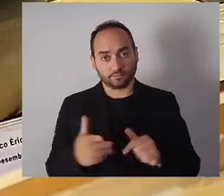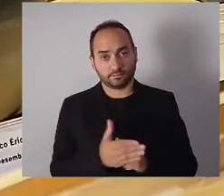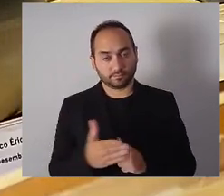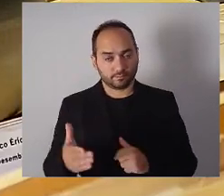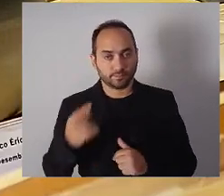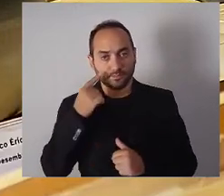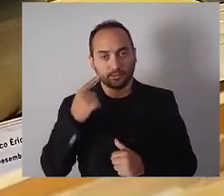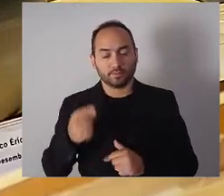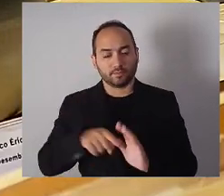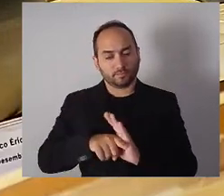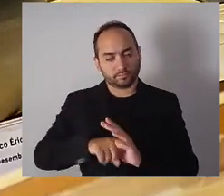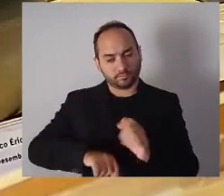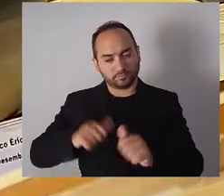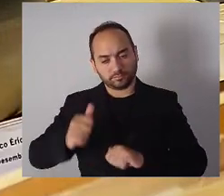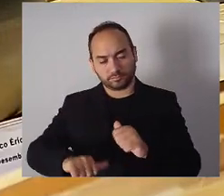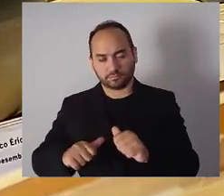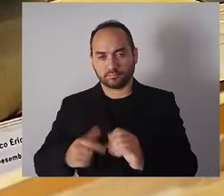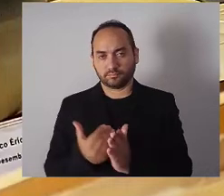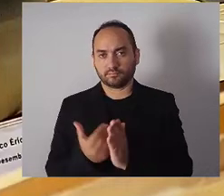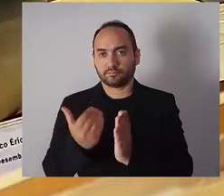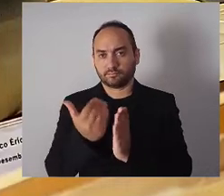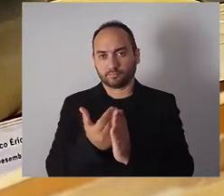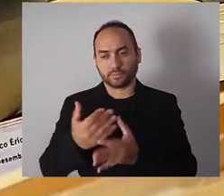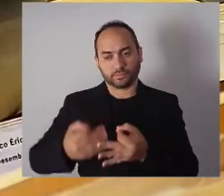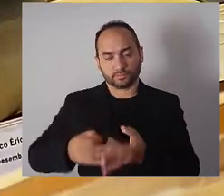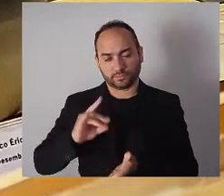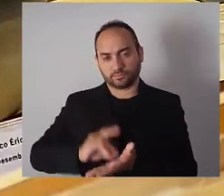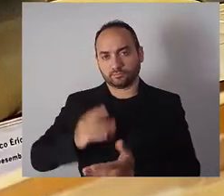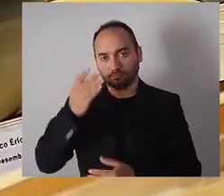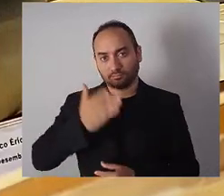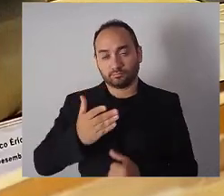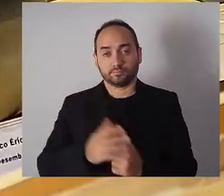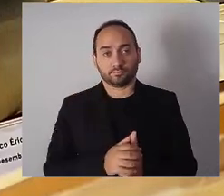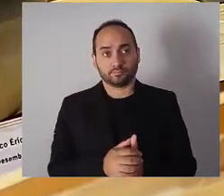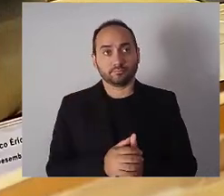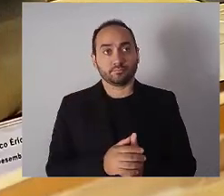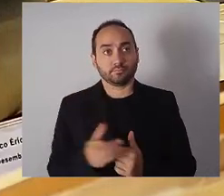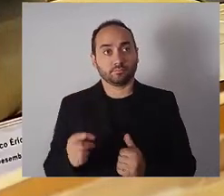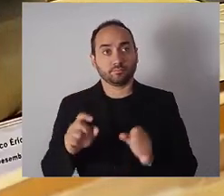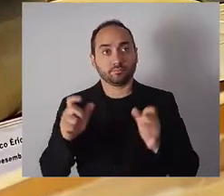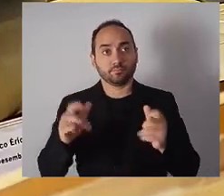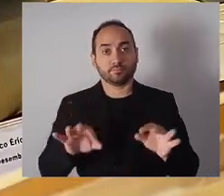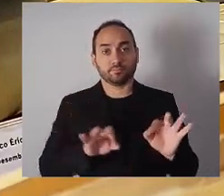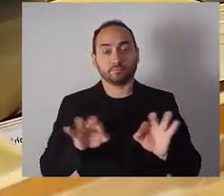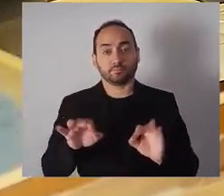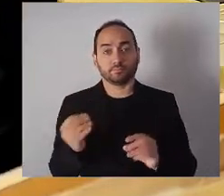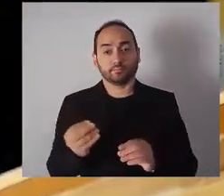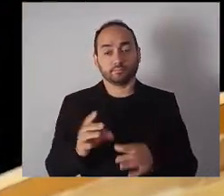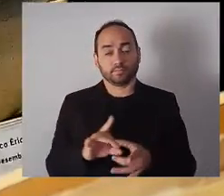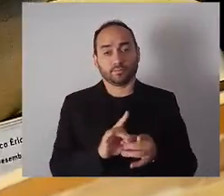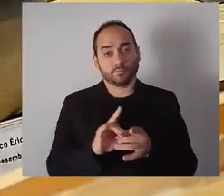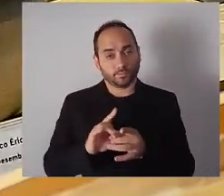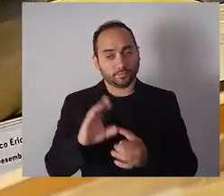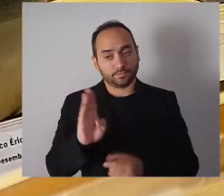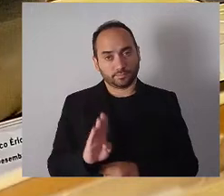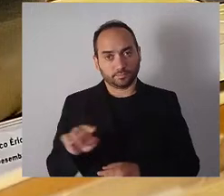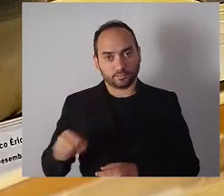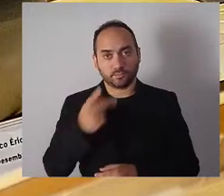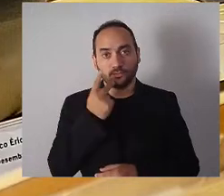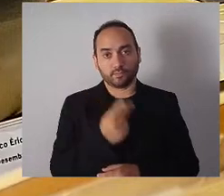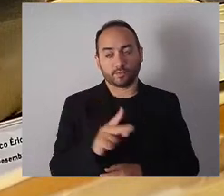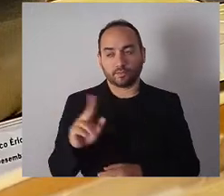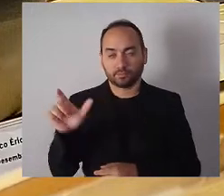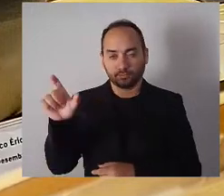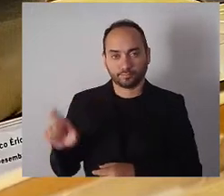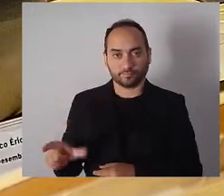fins de melhor analisar o seu arcabouço fático e jurídico. No caso em julgamento, o Partido União Brasil alega que Henrique Mauro de